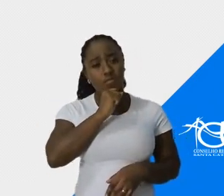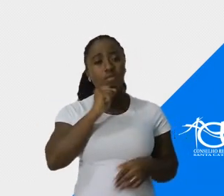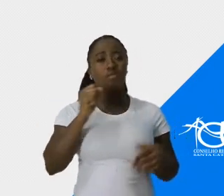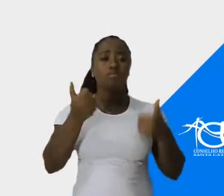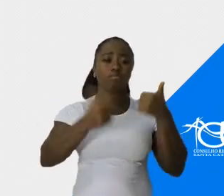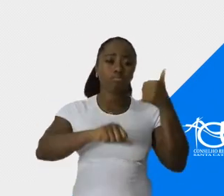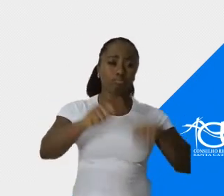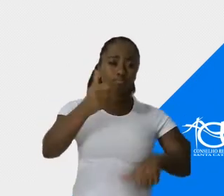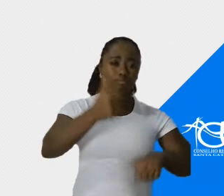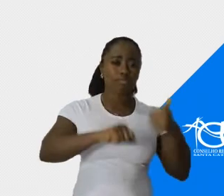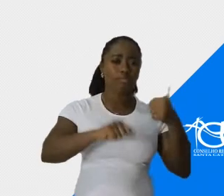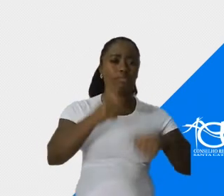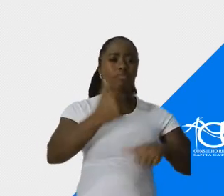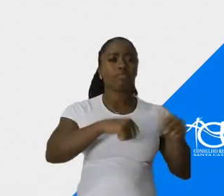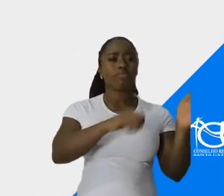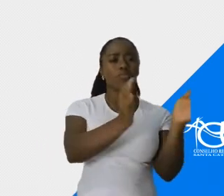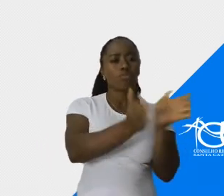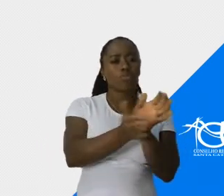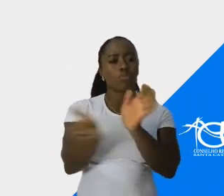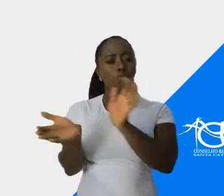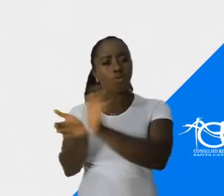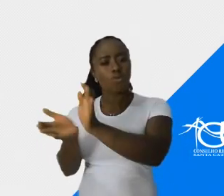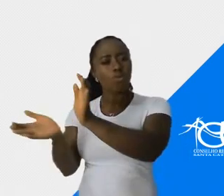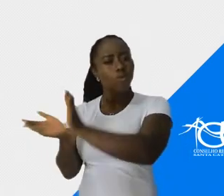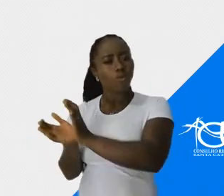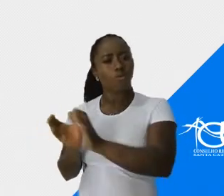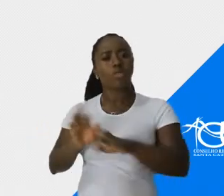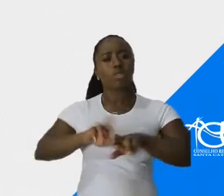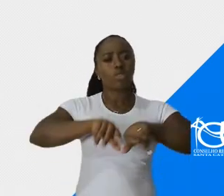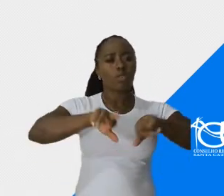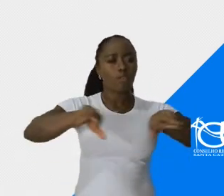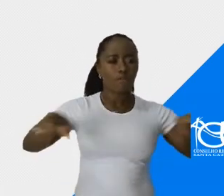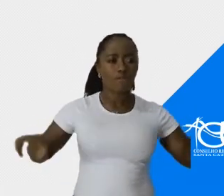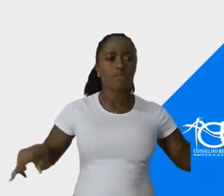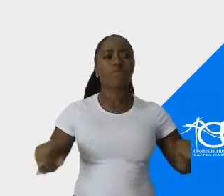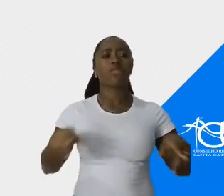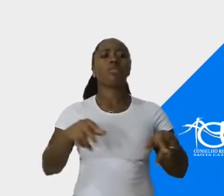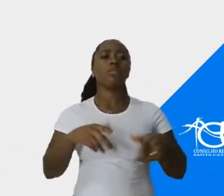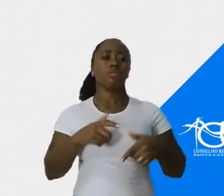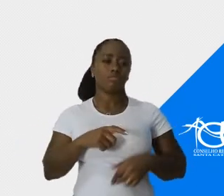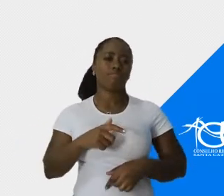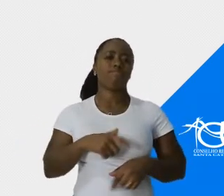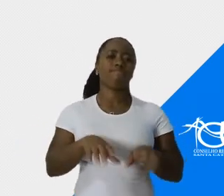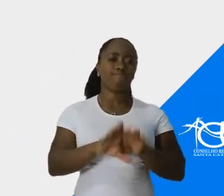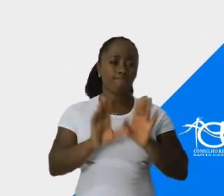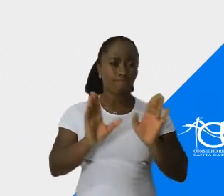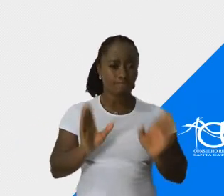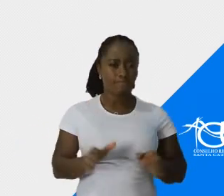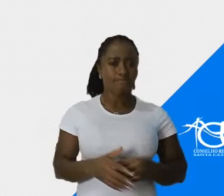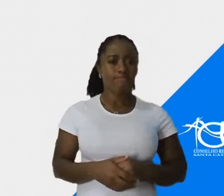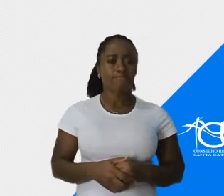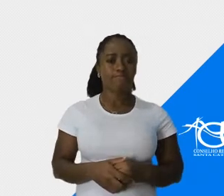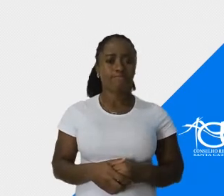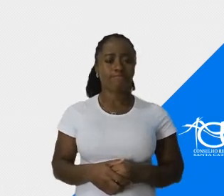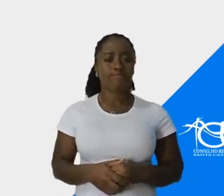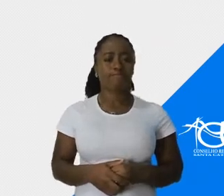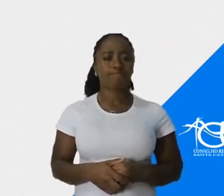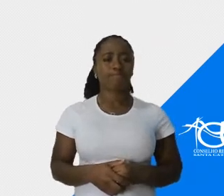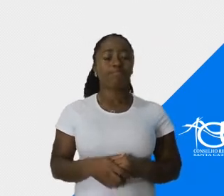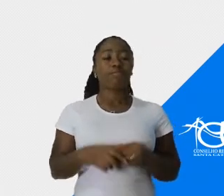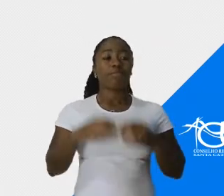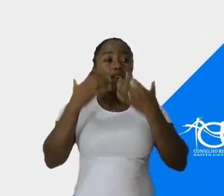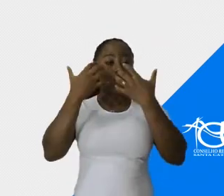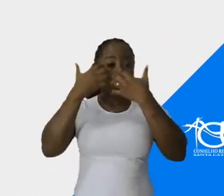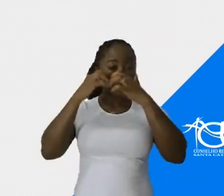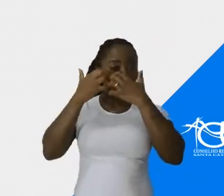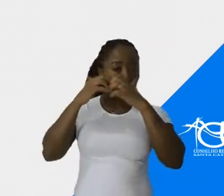captura, um grande ciclo de maturação biofuncional, neurofuncional, inclusive, e biopsicológica